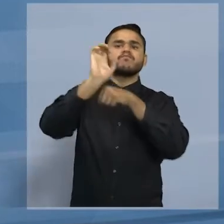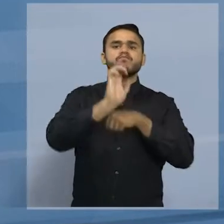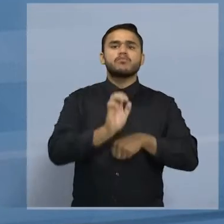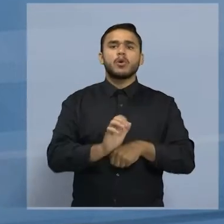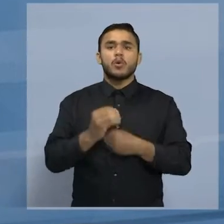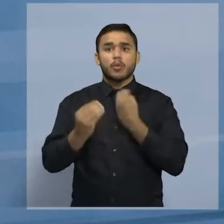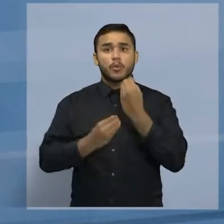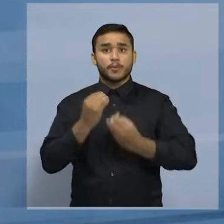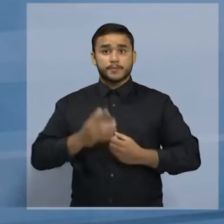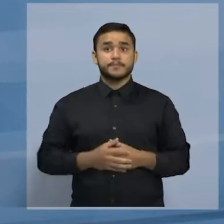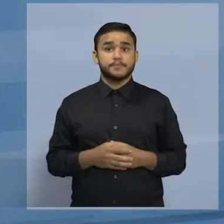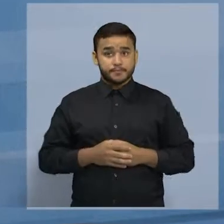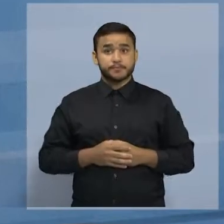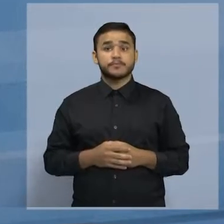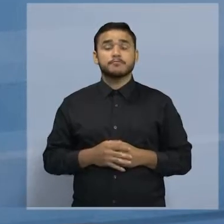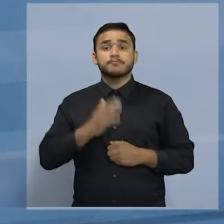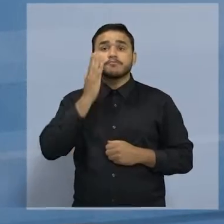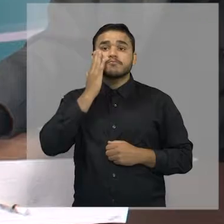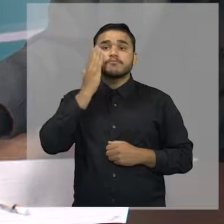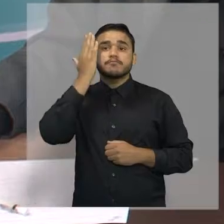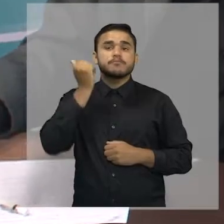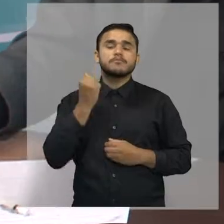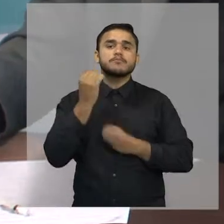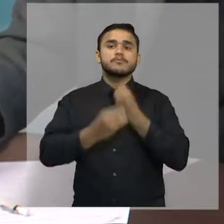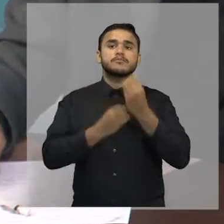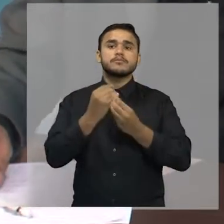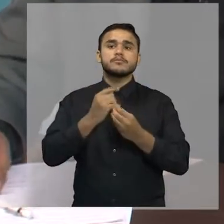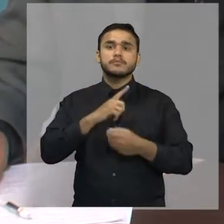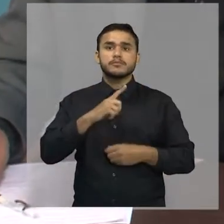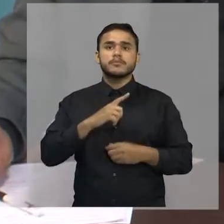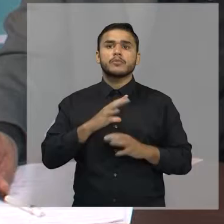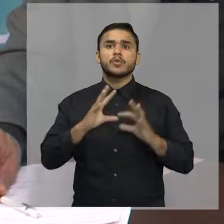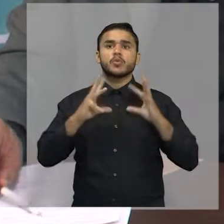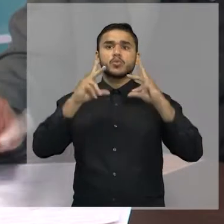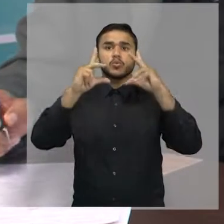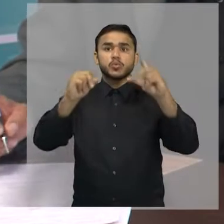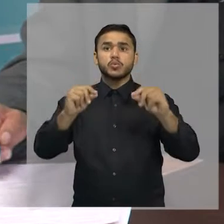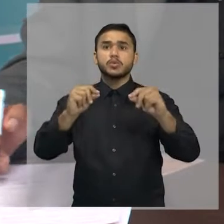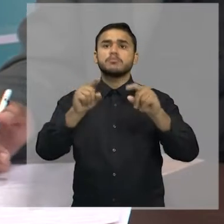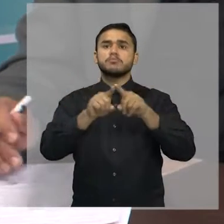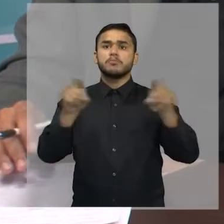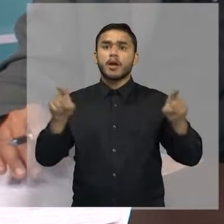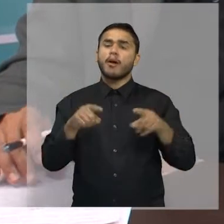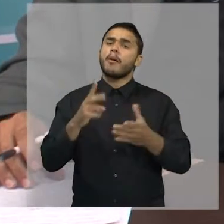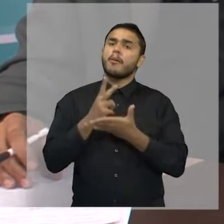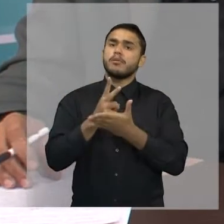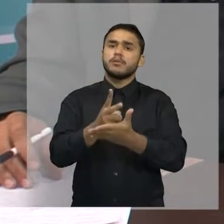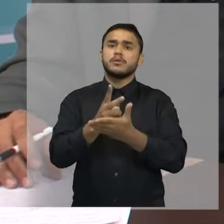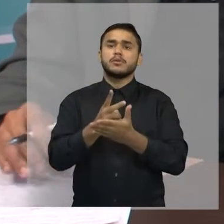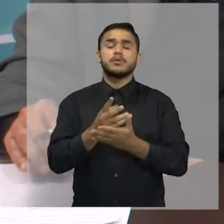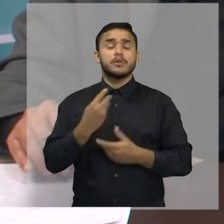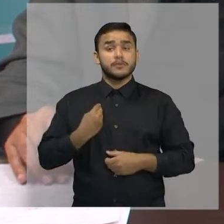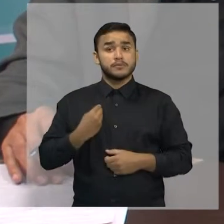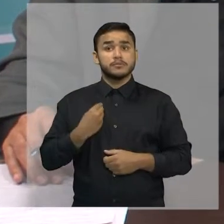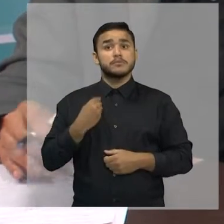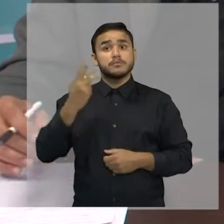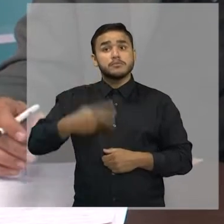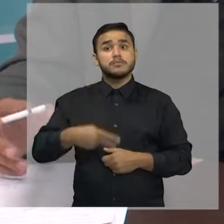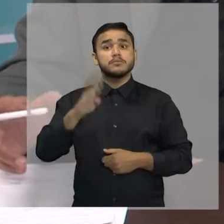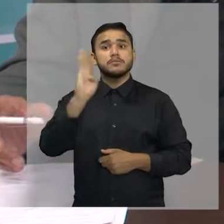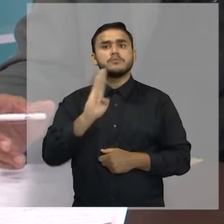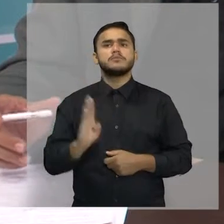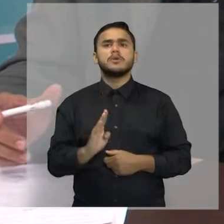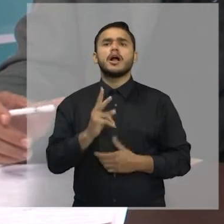e municípios, quais são, digamos, as práticas de governança exitosas existentes hoje no Brasil, que se possa,